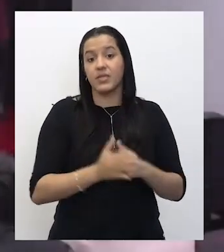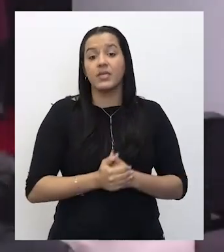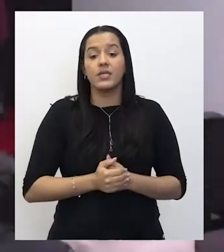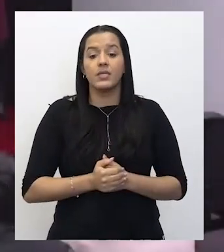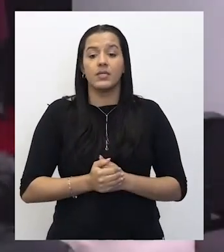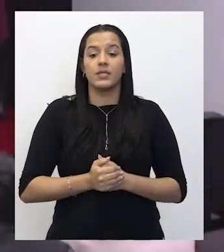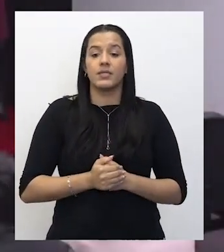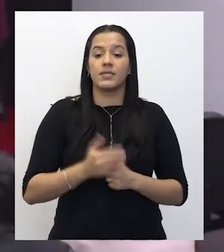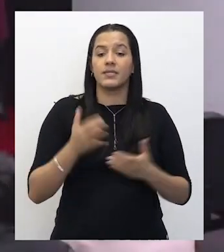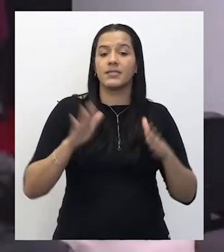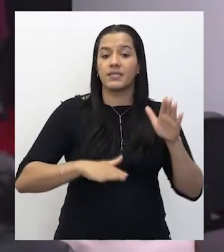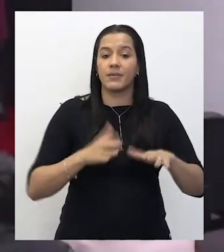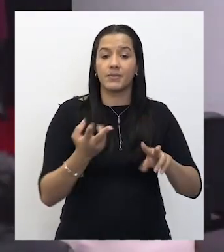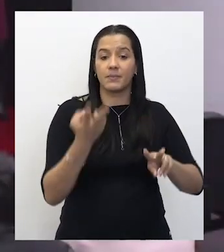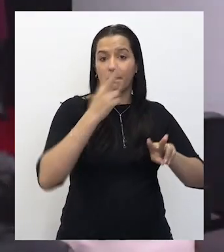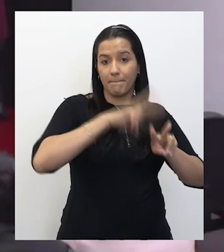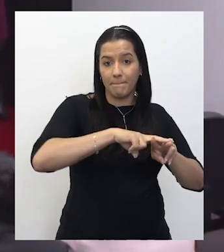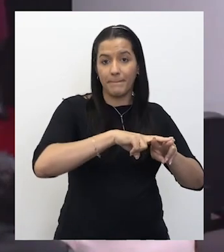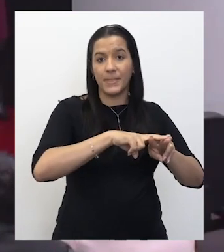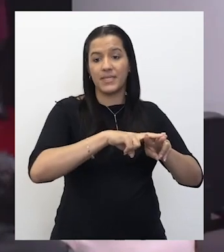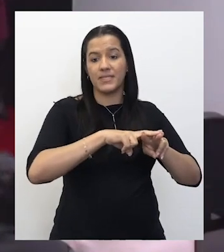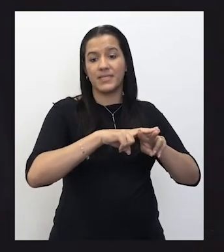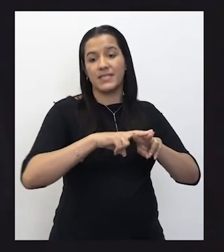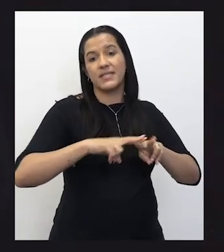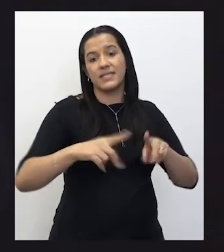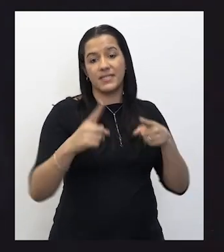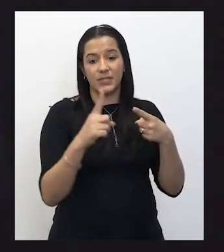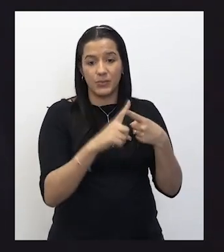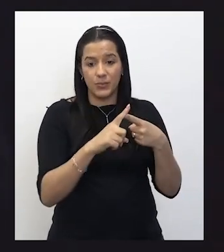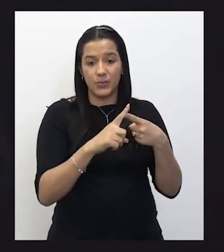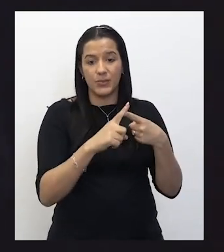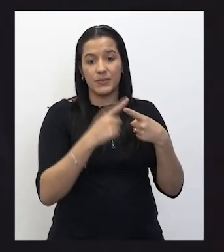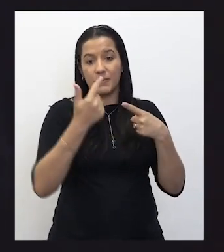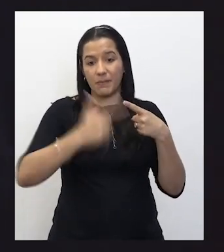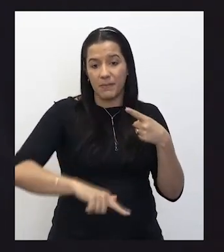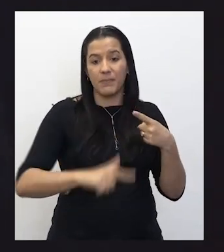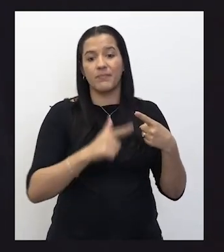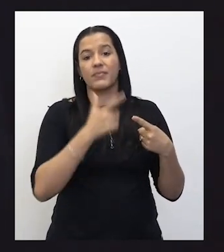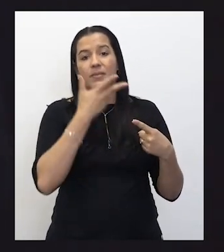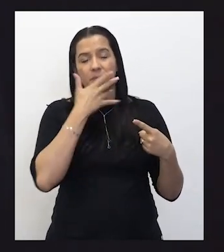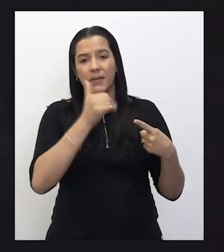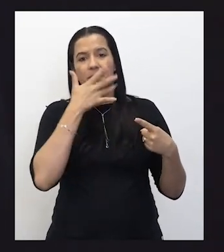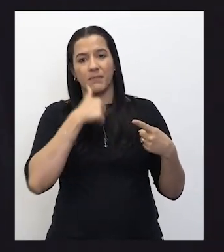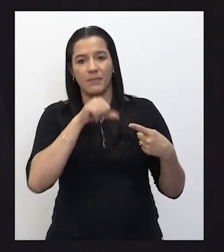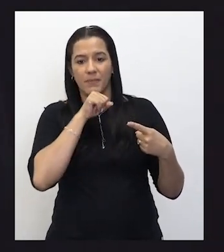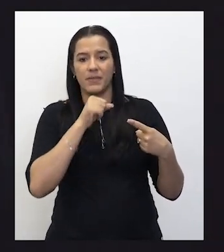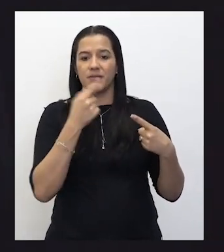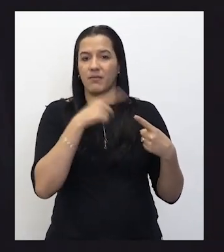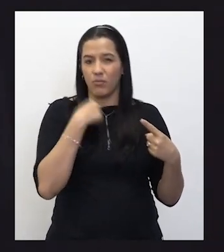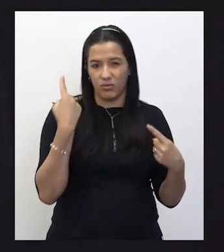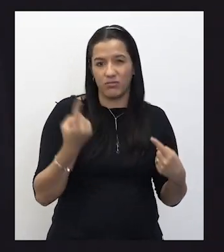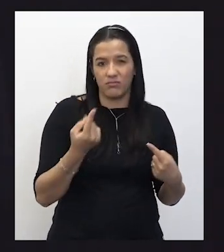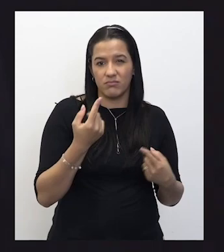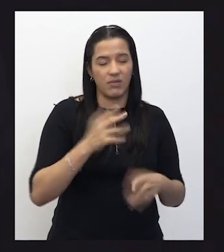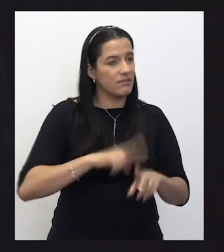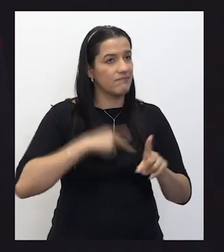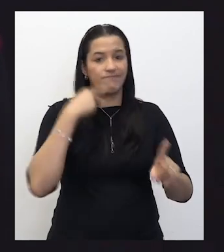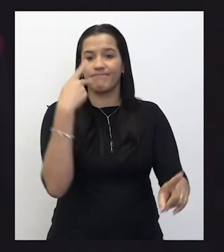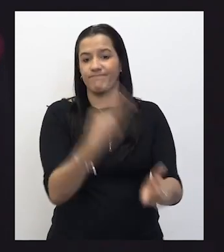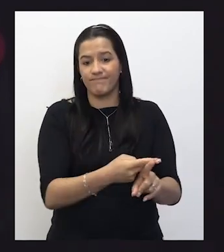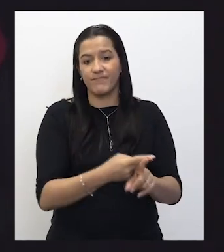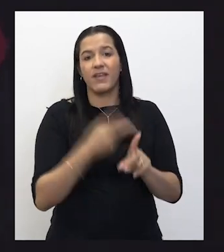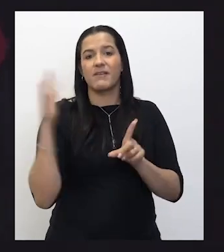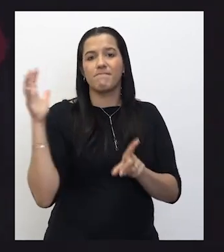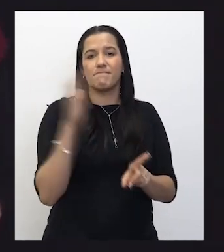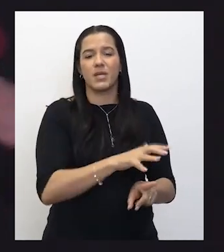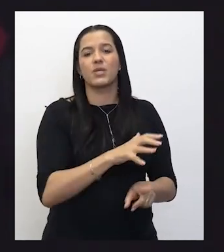que presos têm chance de 2 a 3 vezes mais de terem perdido os pais. Ou seja, o fato deles terem perdido os pais impactou de